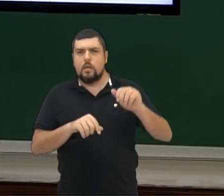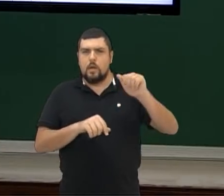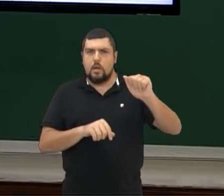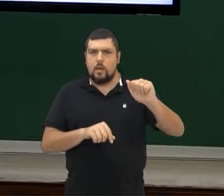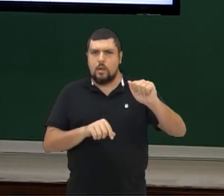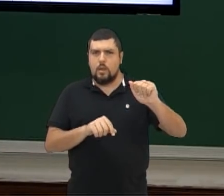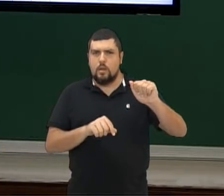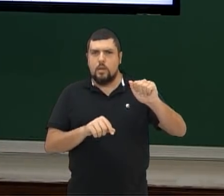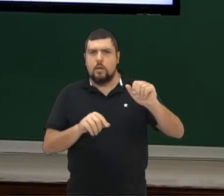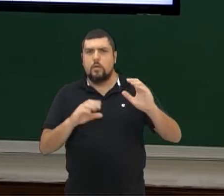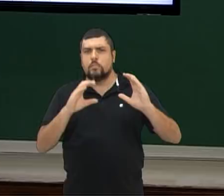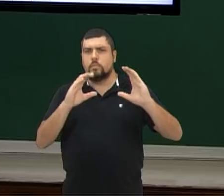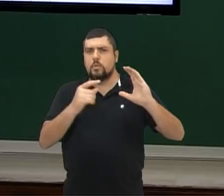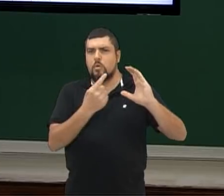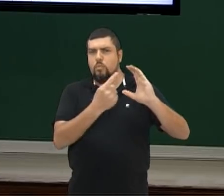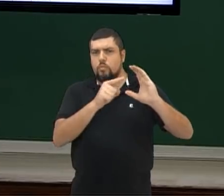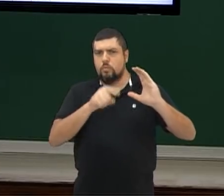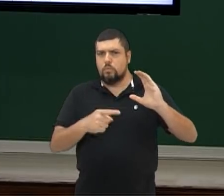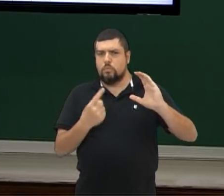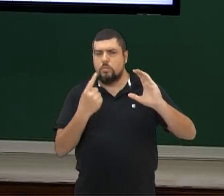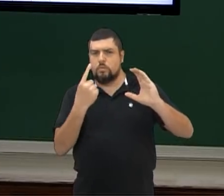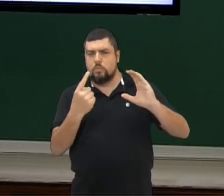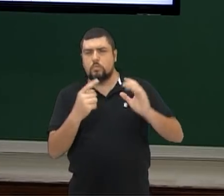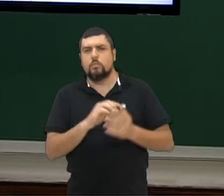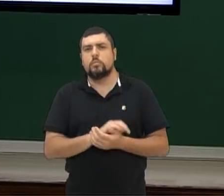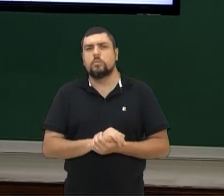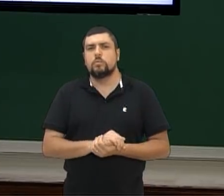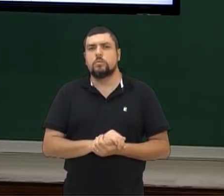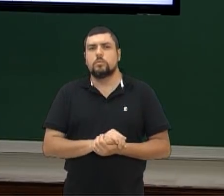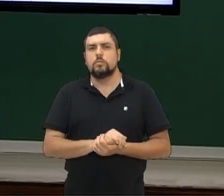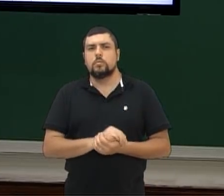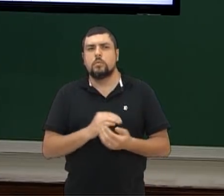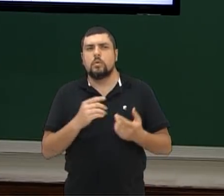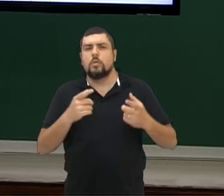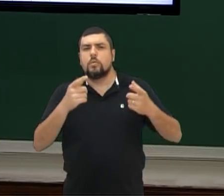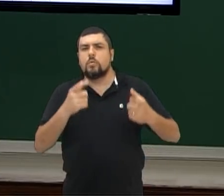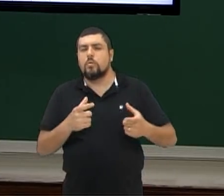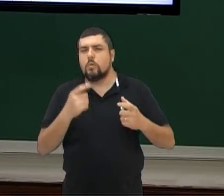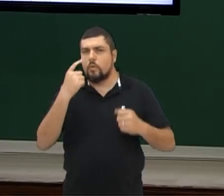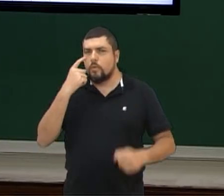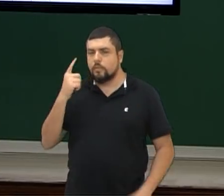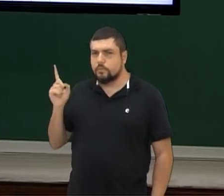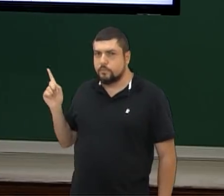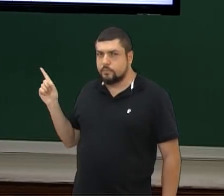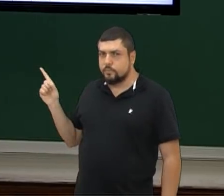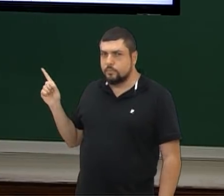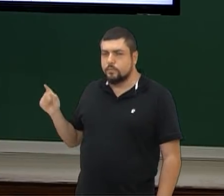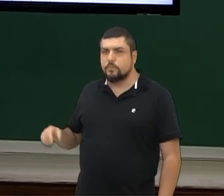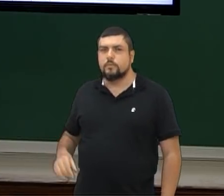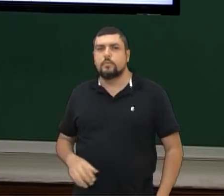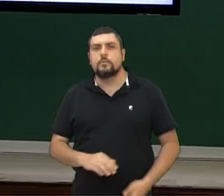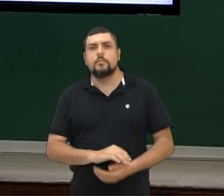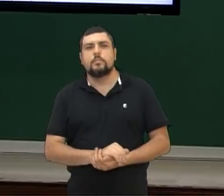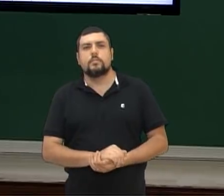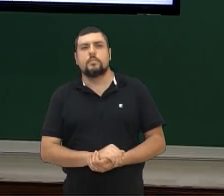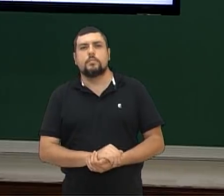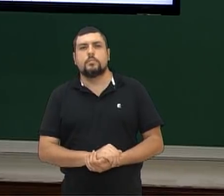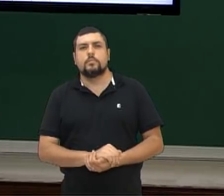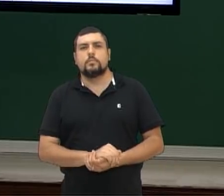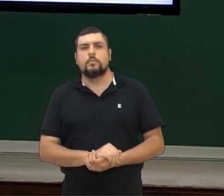e 1. Veja, A, 1, que é o eixo X, e 1, eixo Y. A letra